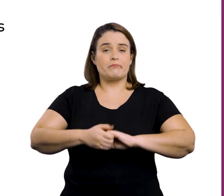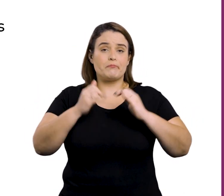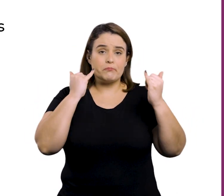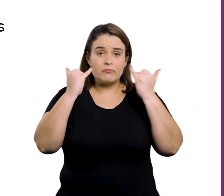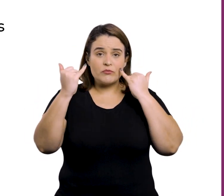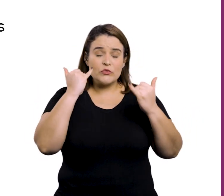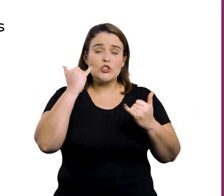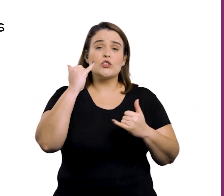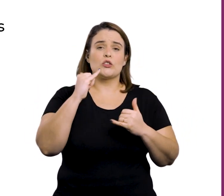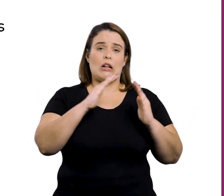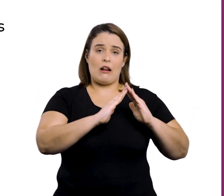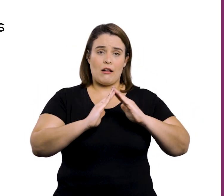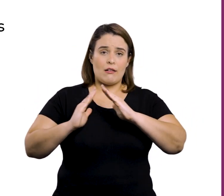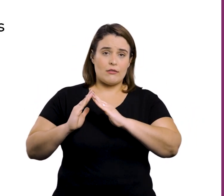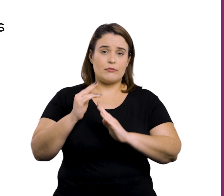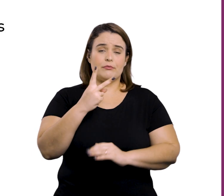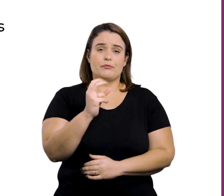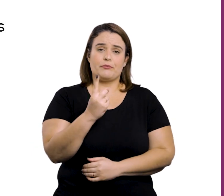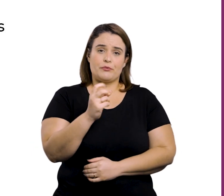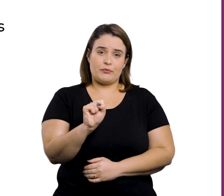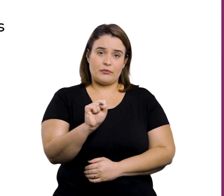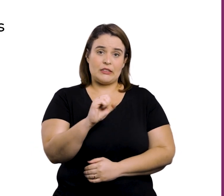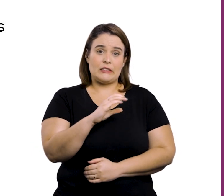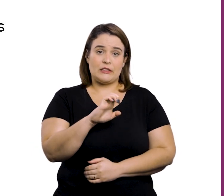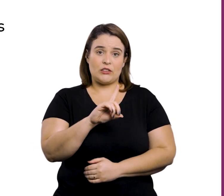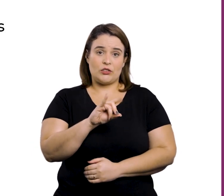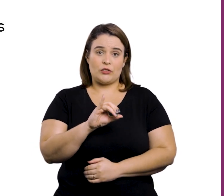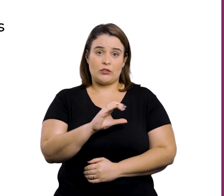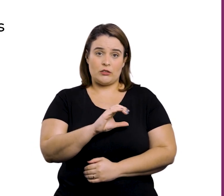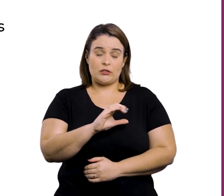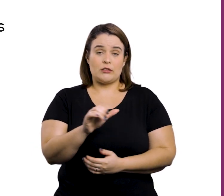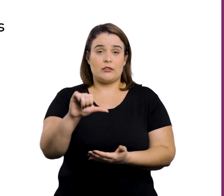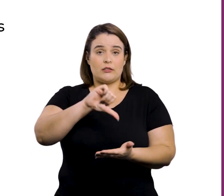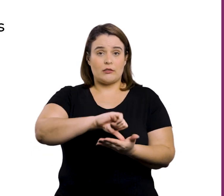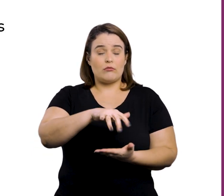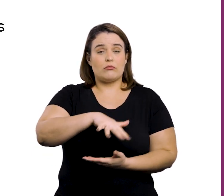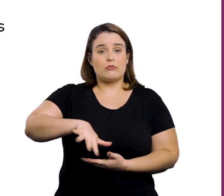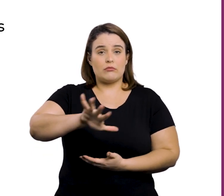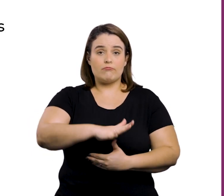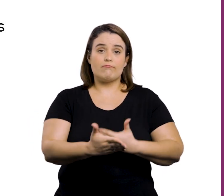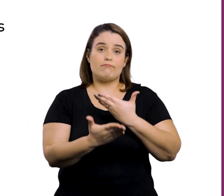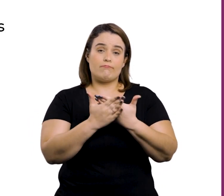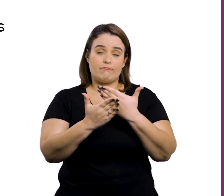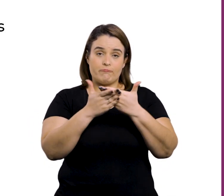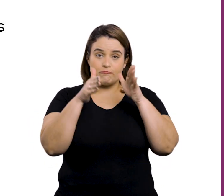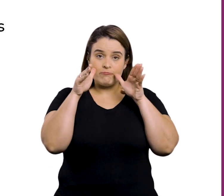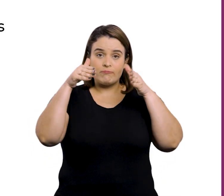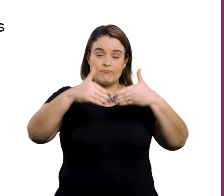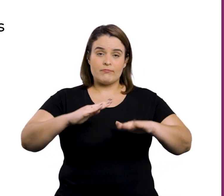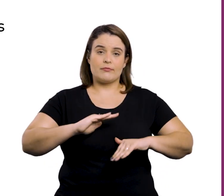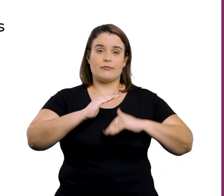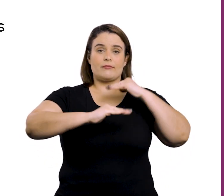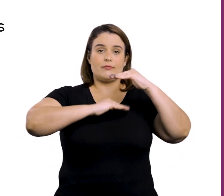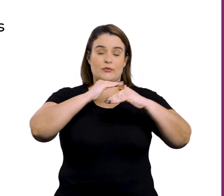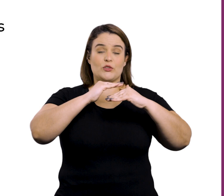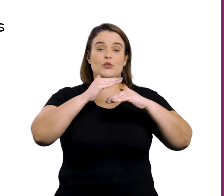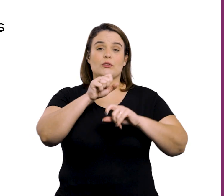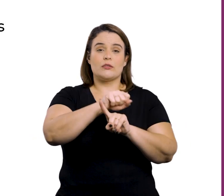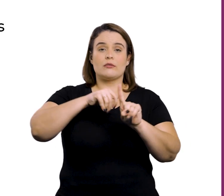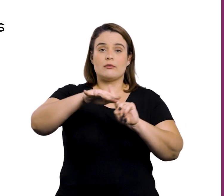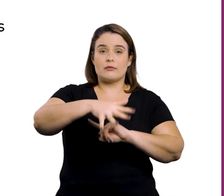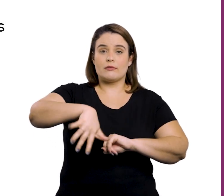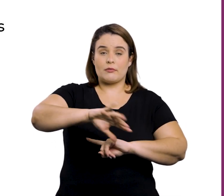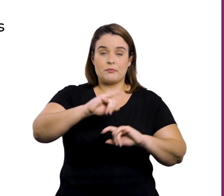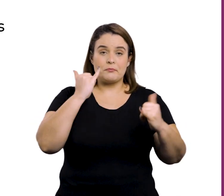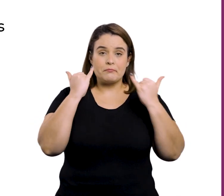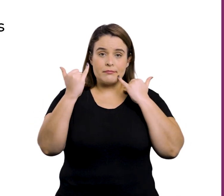rural. Dados da pesquisa TIC Domicílios 2018, do CETIC, Centro Regional de Estudos para o